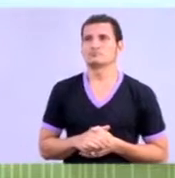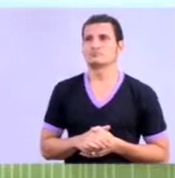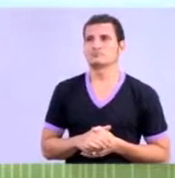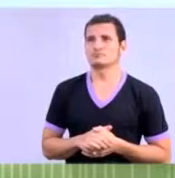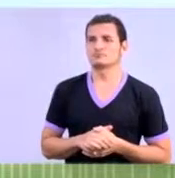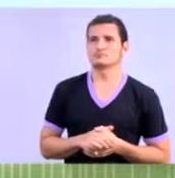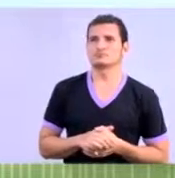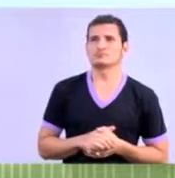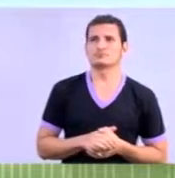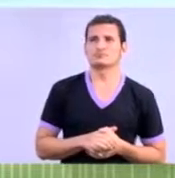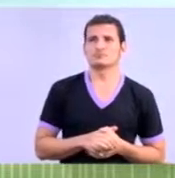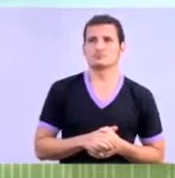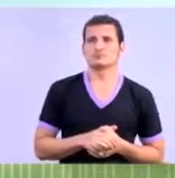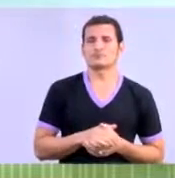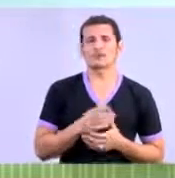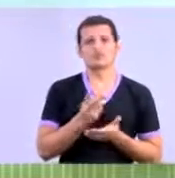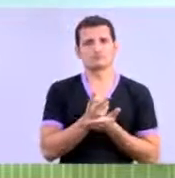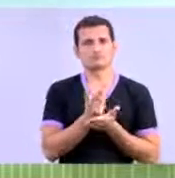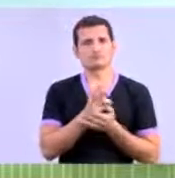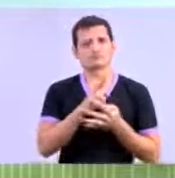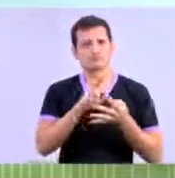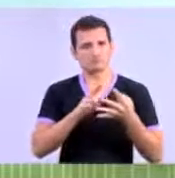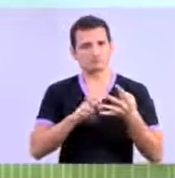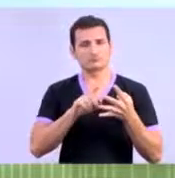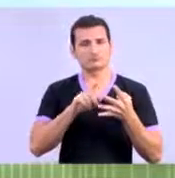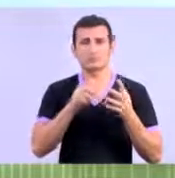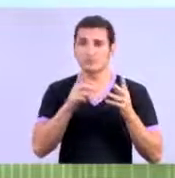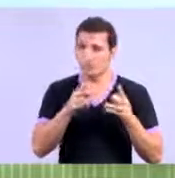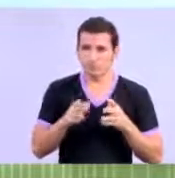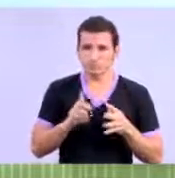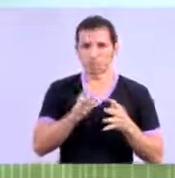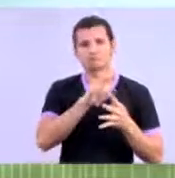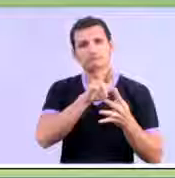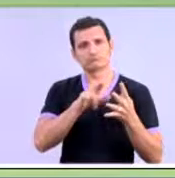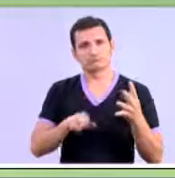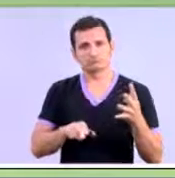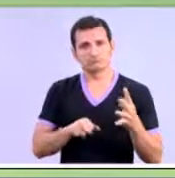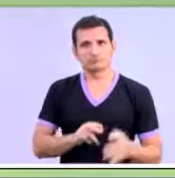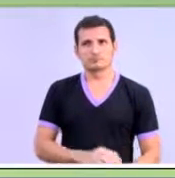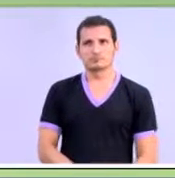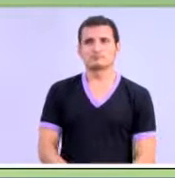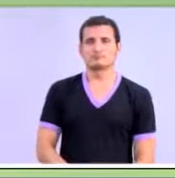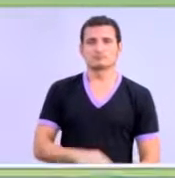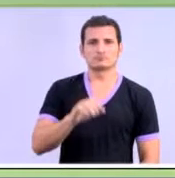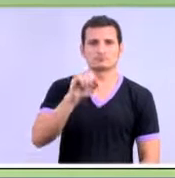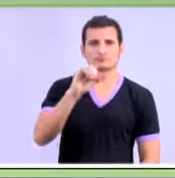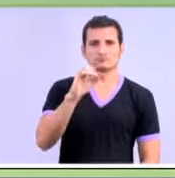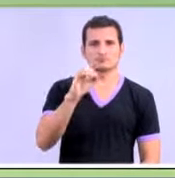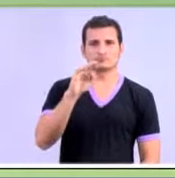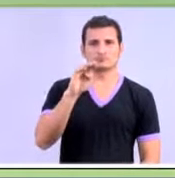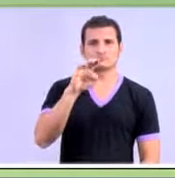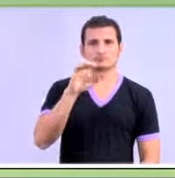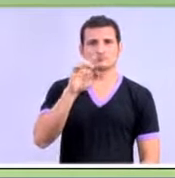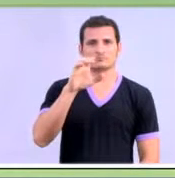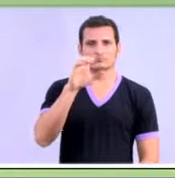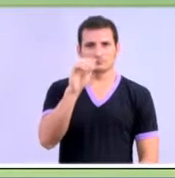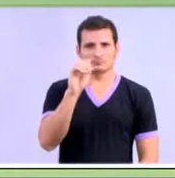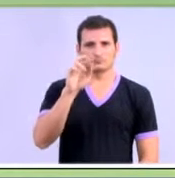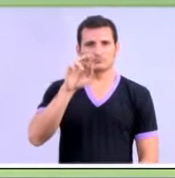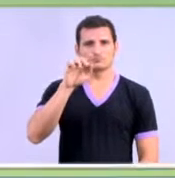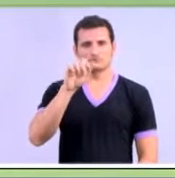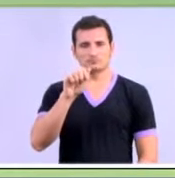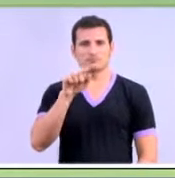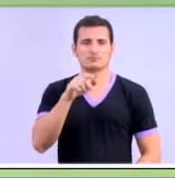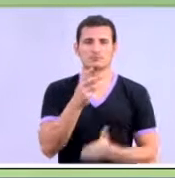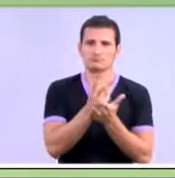que apesar de ter o mesmo nome, mas não são iguais, são diferentes. Então vamos lá, gente. O que é sobrecarga no método? É justamente isso, eu definir ações com o mesmo nome, mas